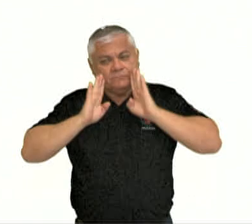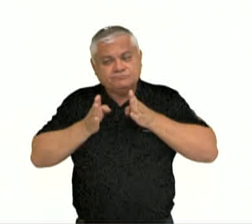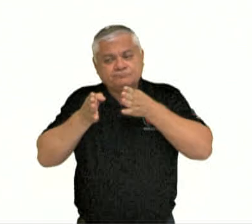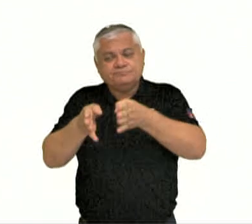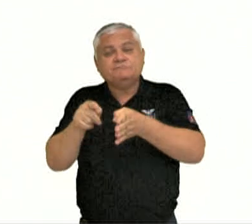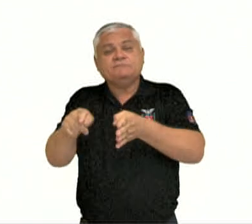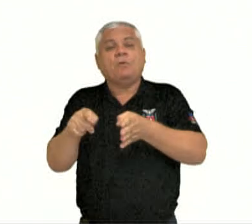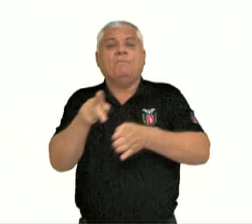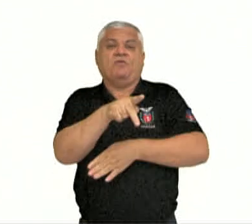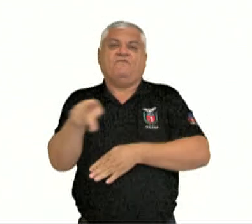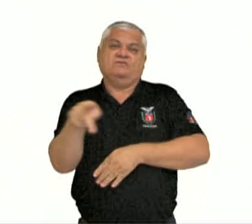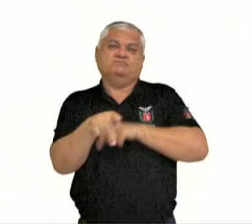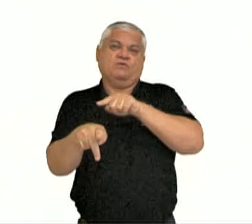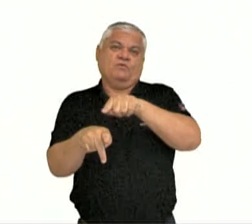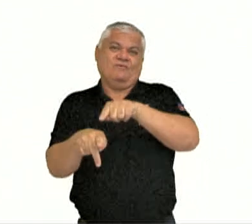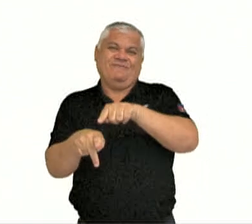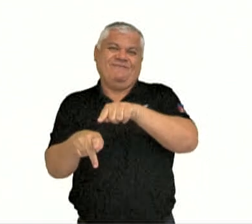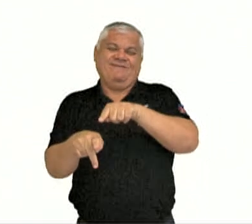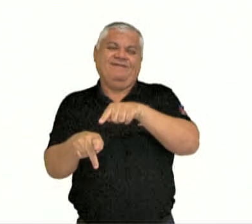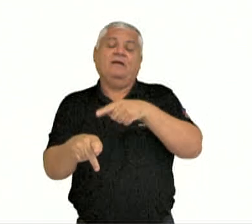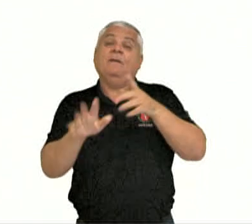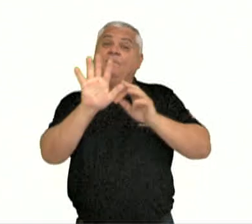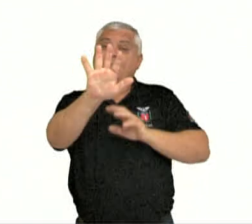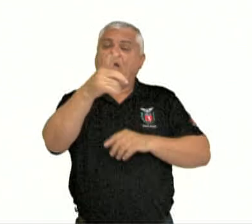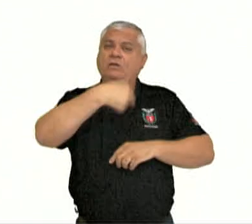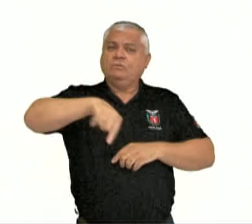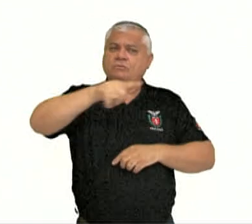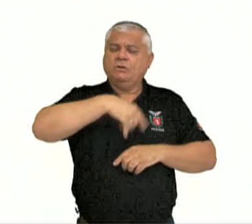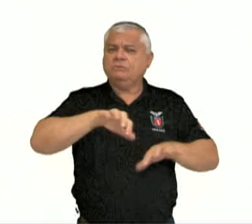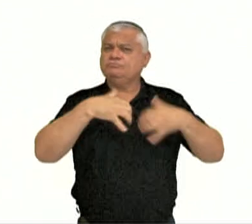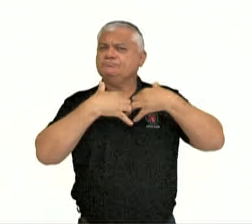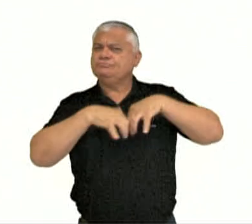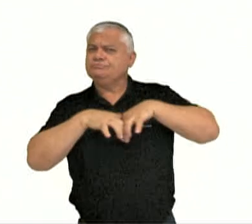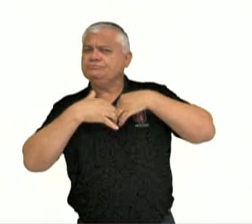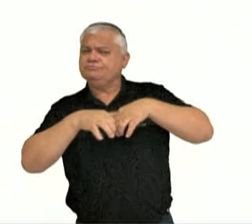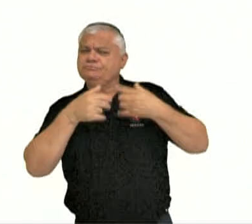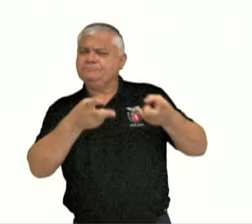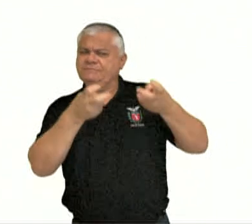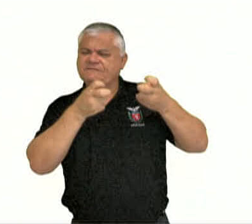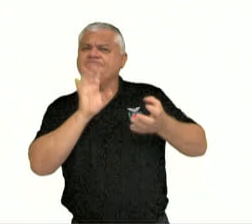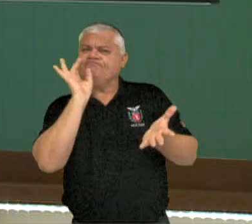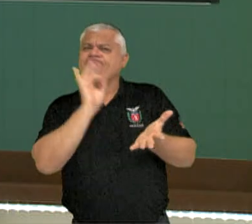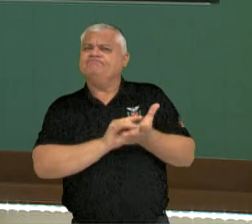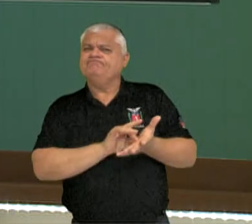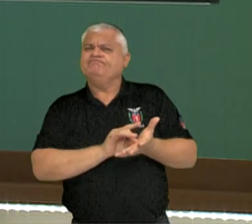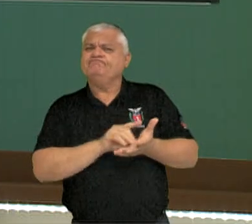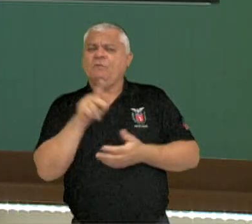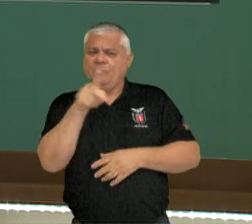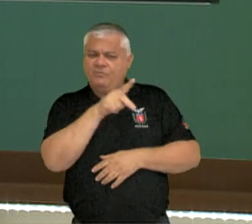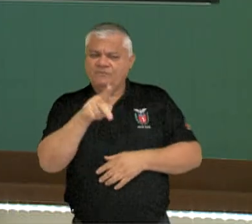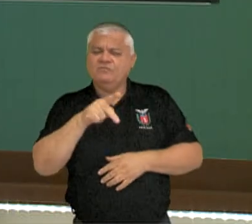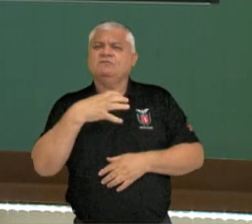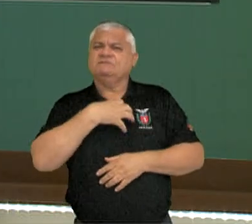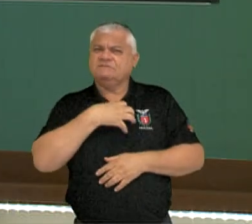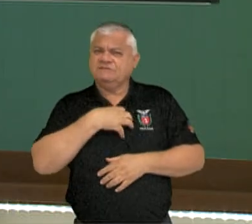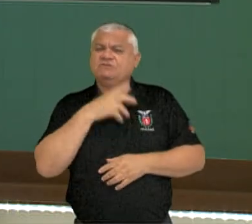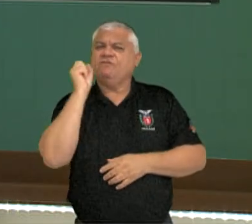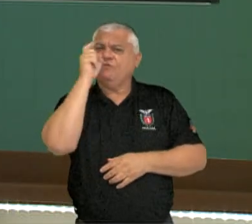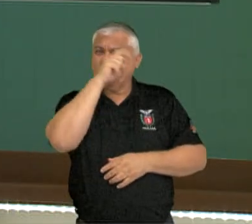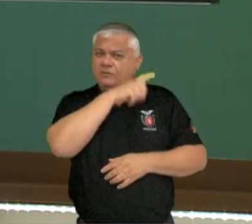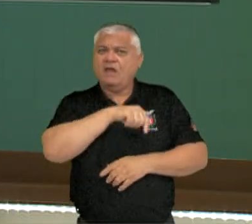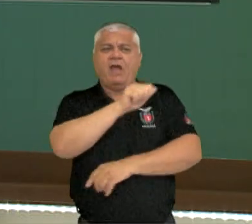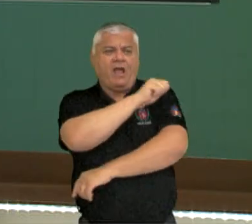aos professores, o que não nos impede de pensar a respeito dessas dificuldades. Com certeza, os professores, os alunos, todos